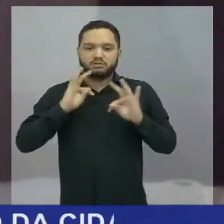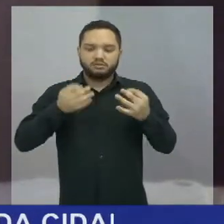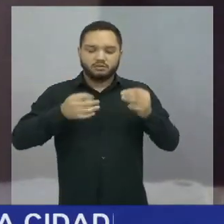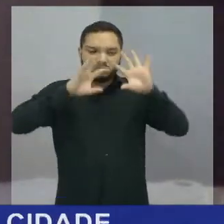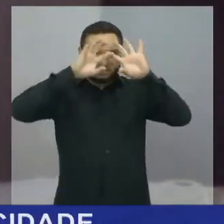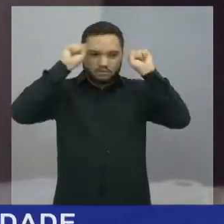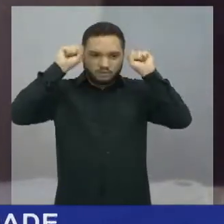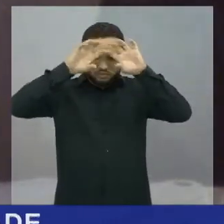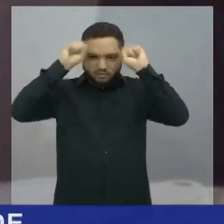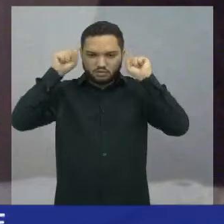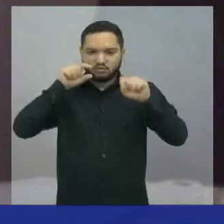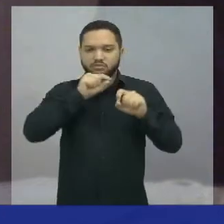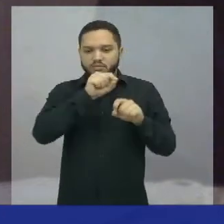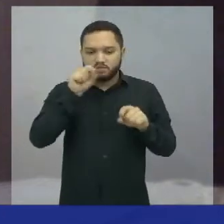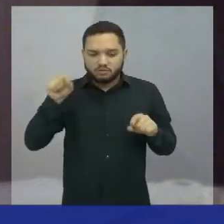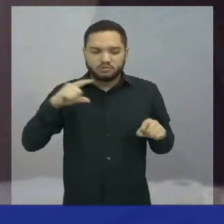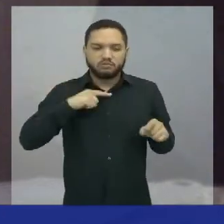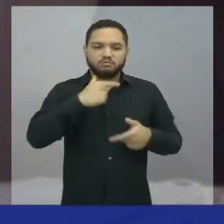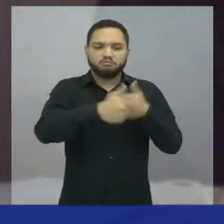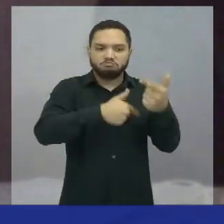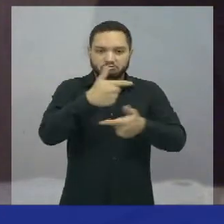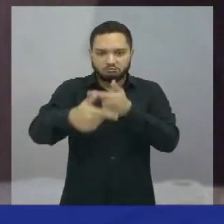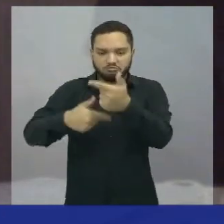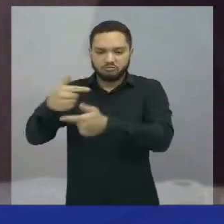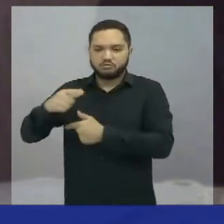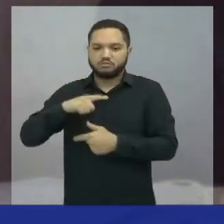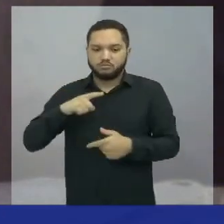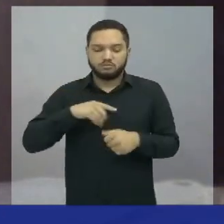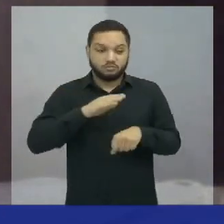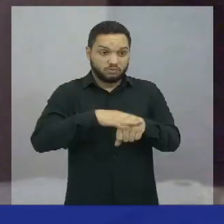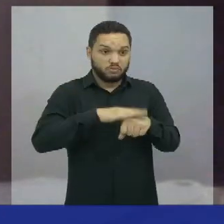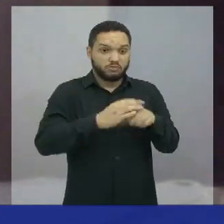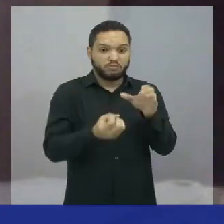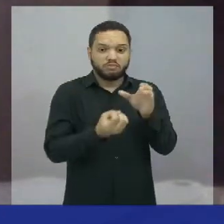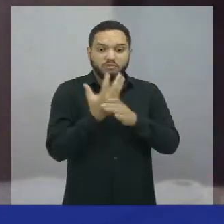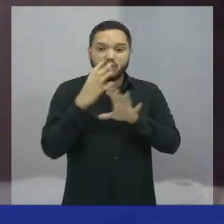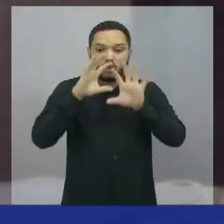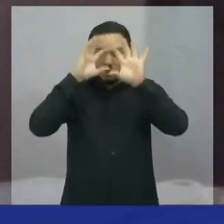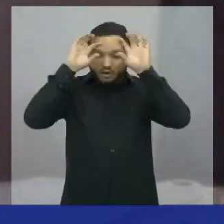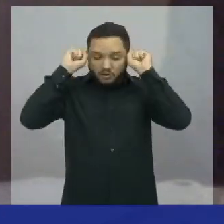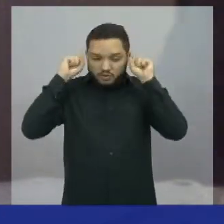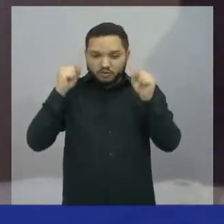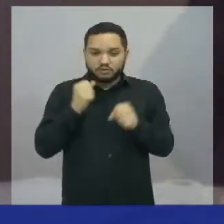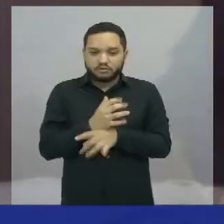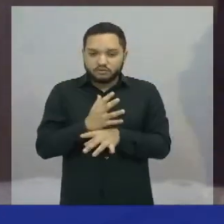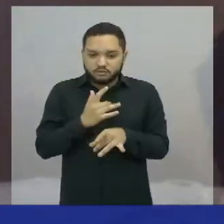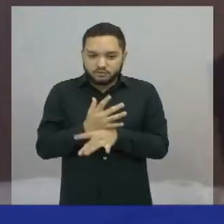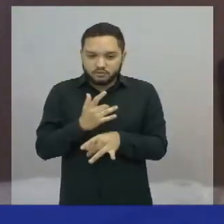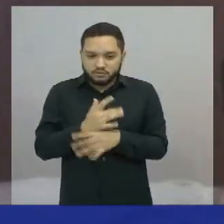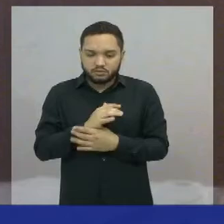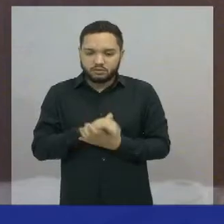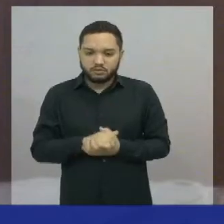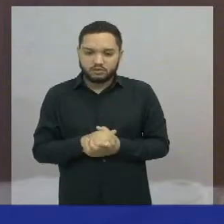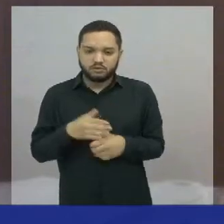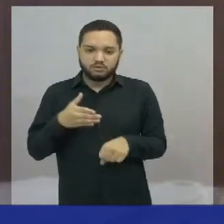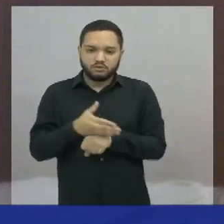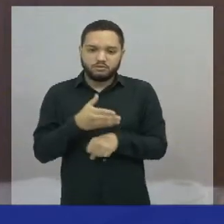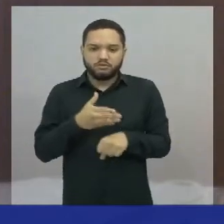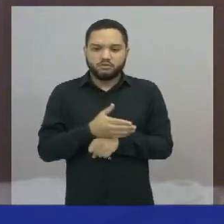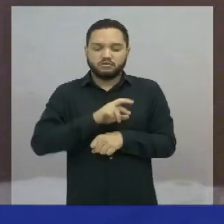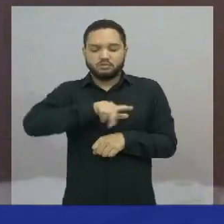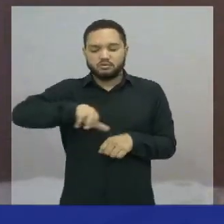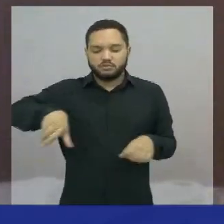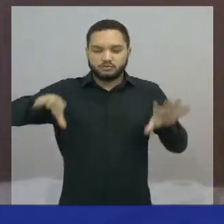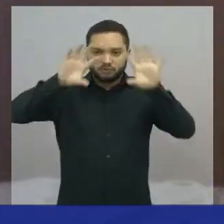conselhos funcionam. Foi dele que foi criado o Conselho da Cidade, com a participação dos vários conselhos